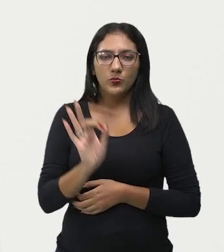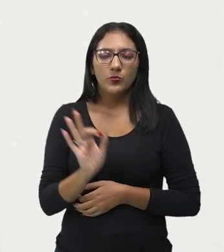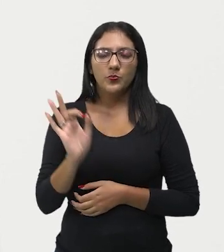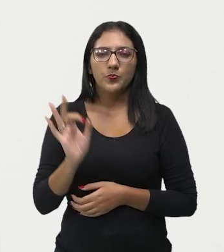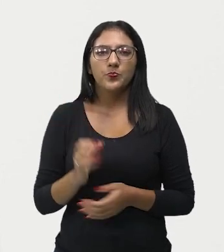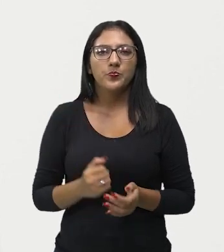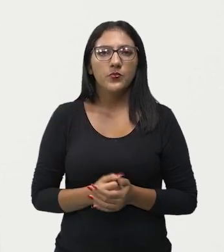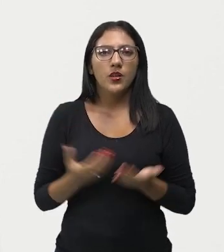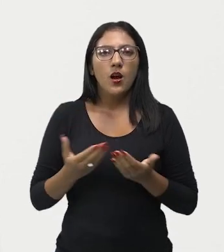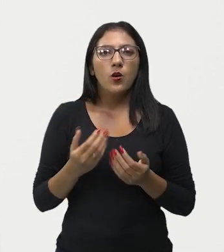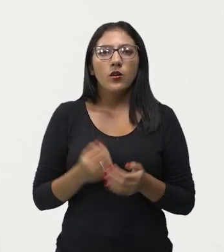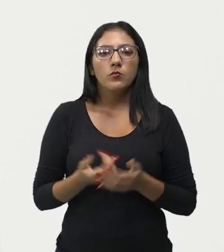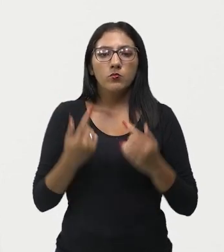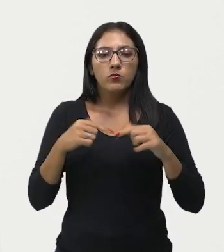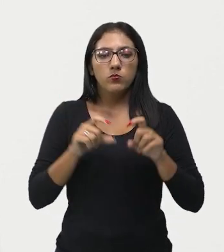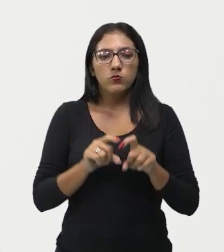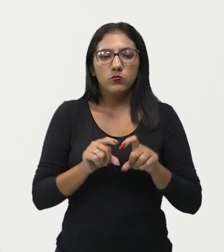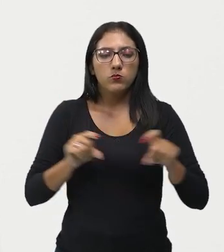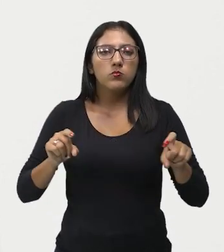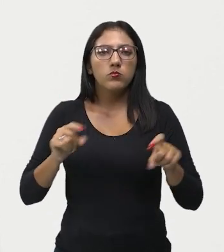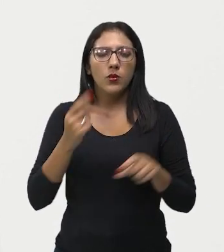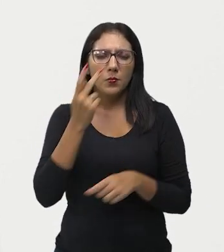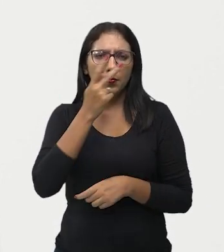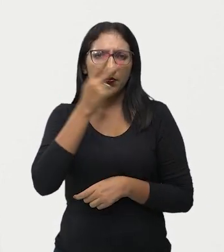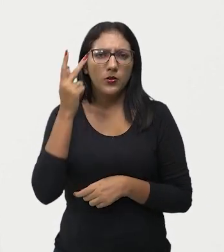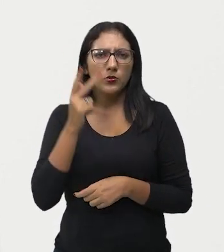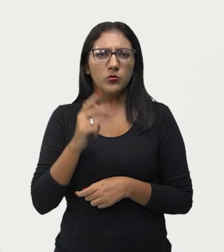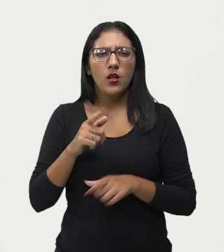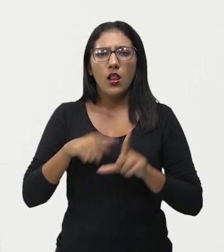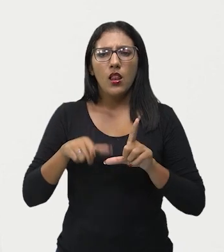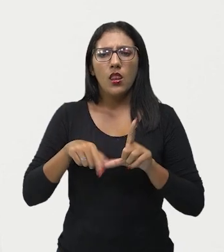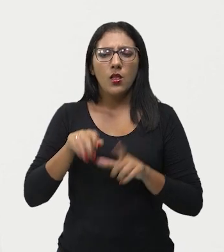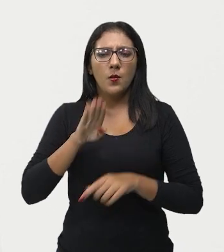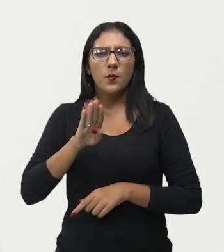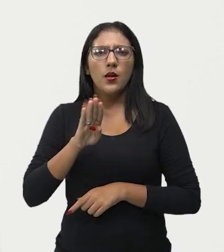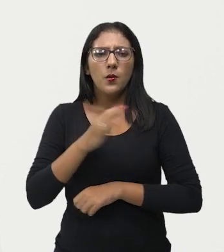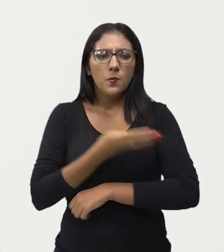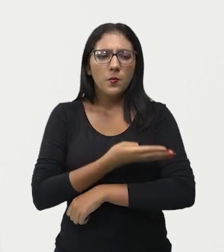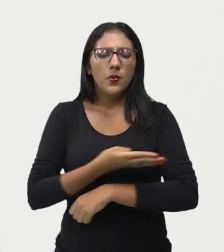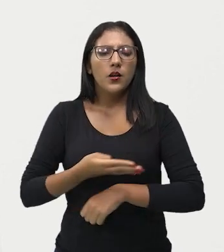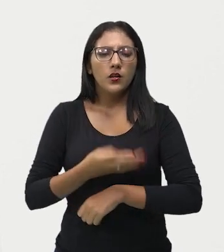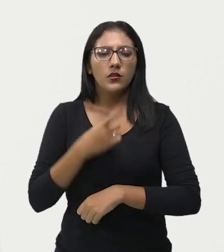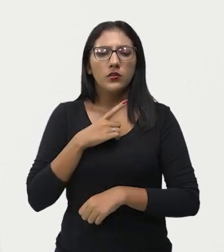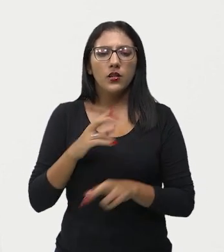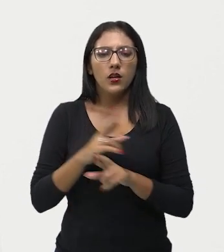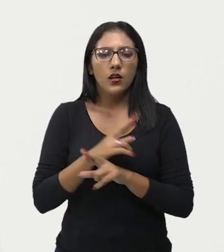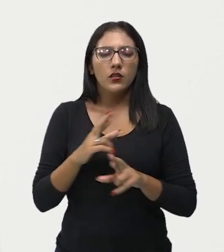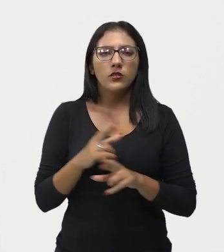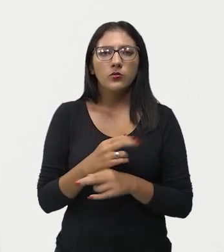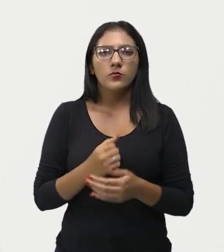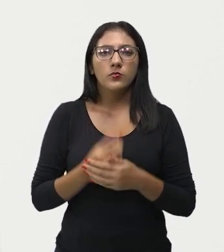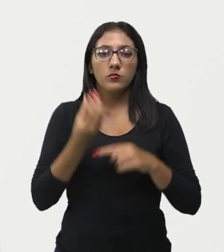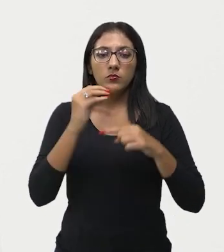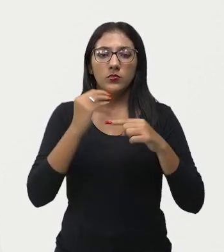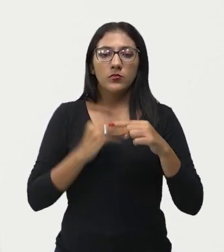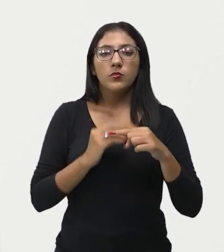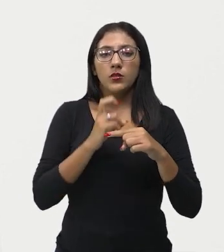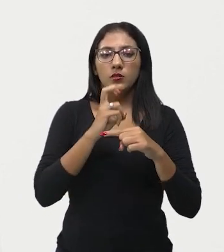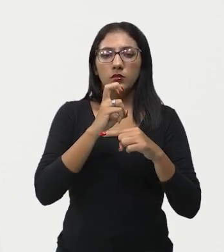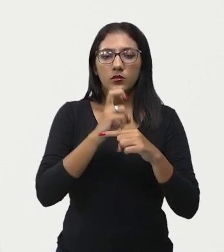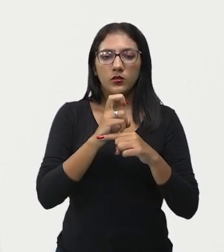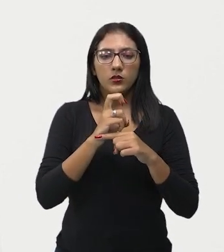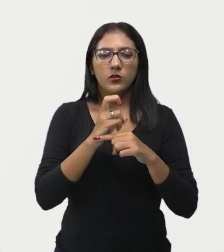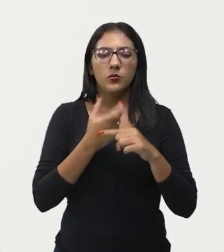E aí a frequência relativa referente às pessoas que se autodeclararam branco será então 5